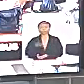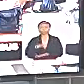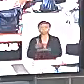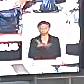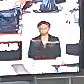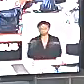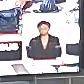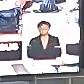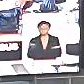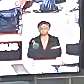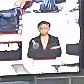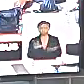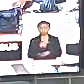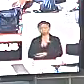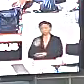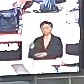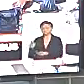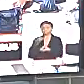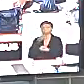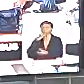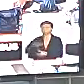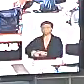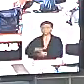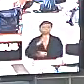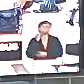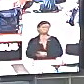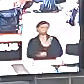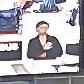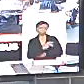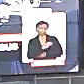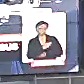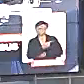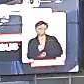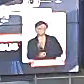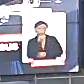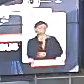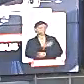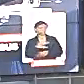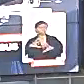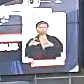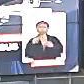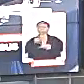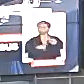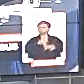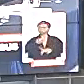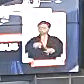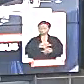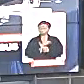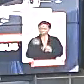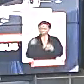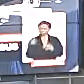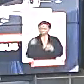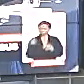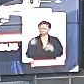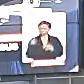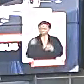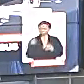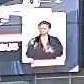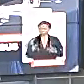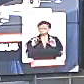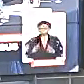todas Boa tarde Presidente Boa tarde Deputado Betão Boa tarde a toda a população presente Boa tarde a vocês deficientes